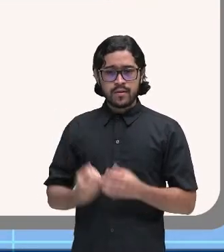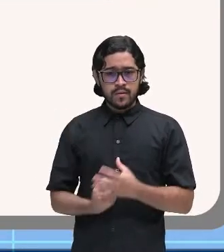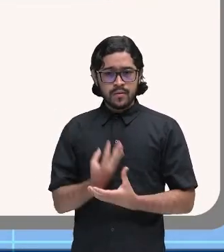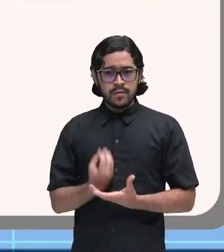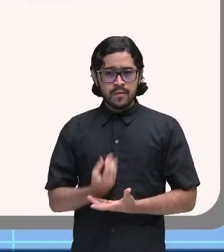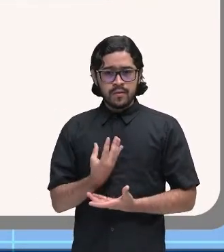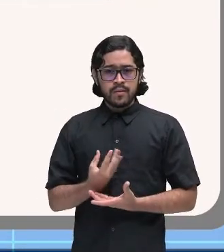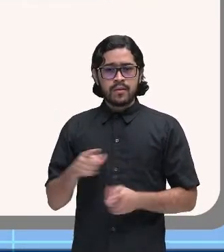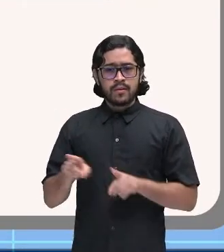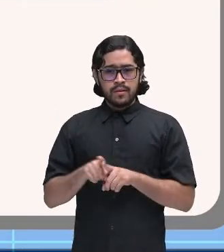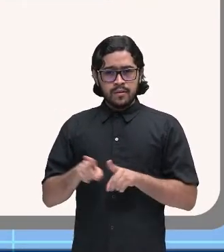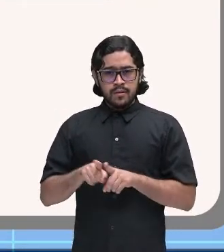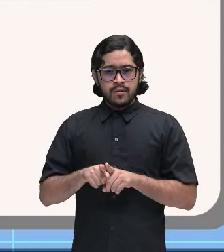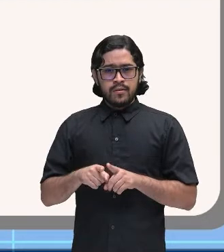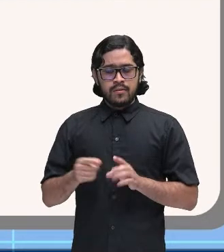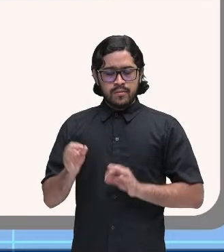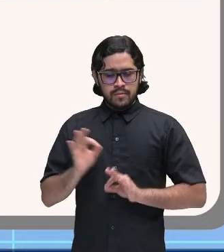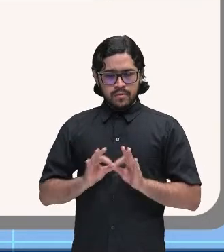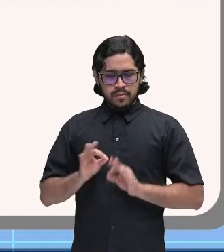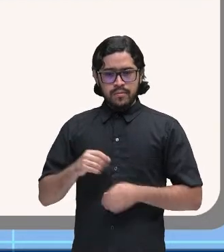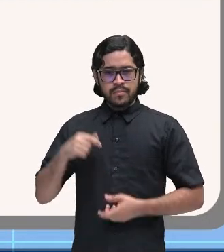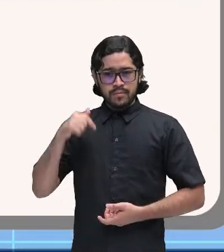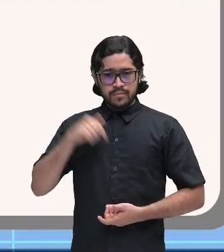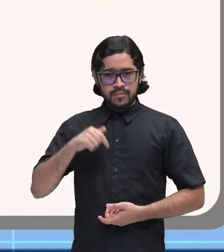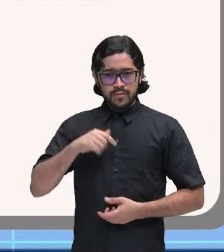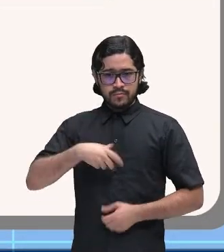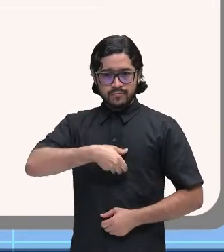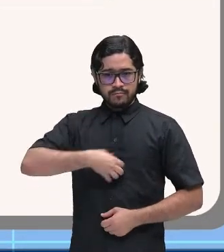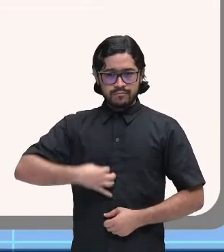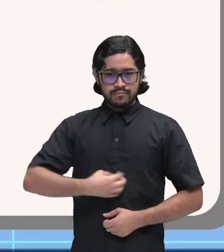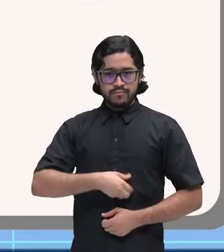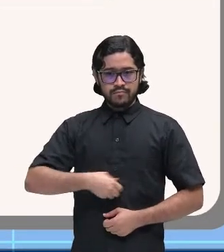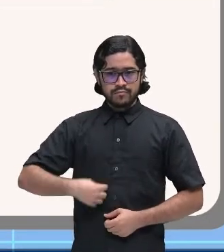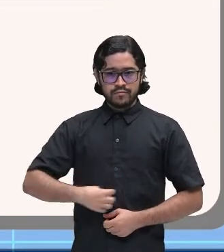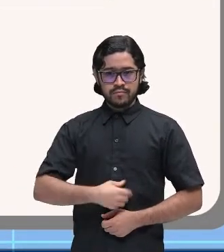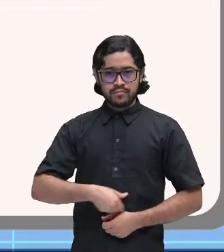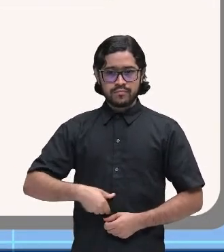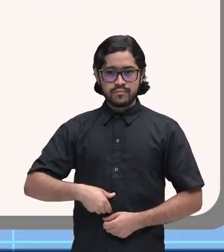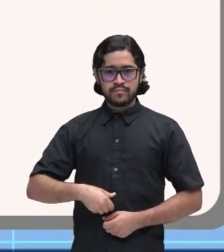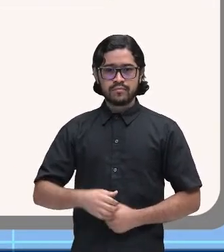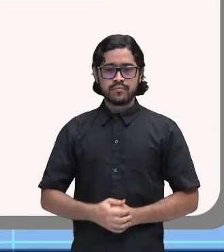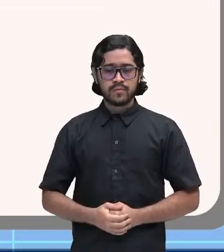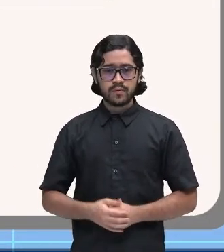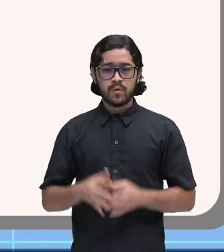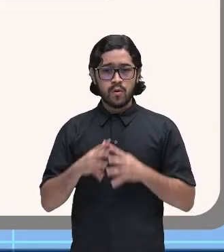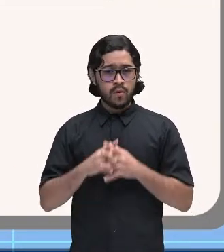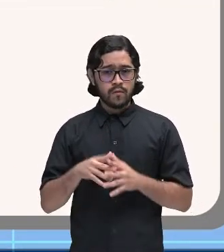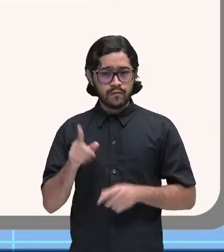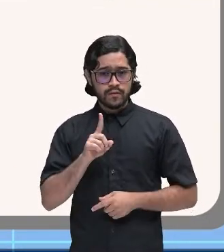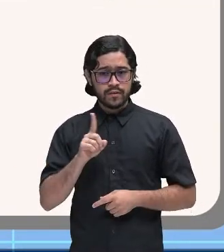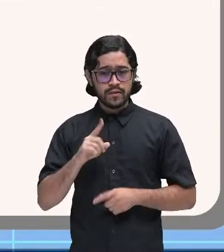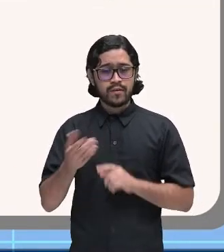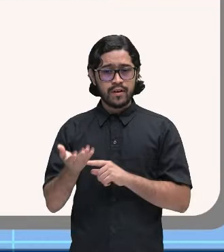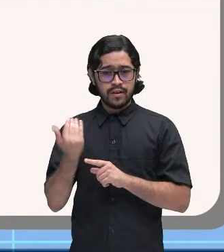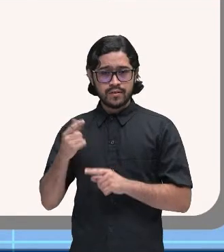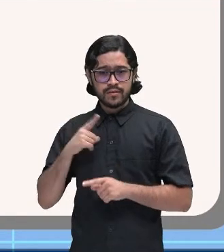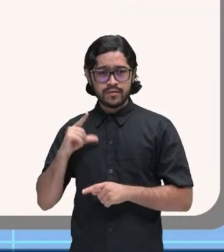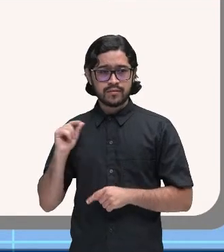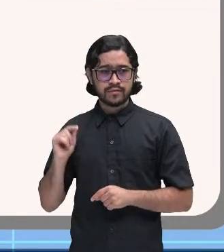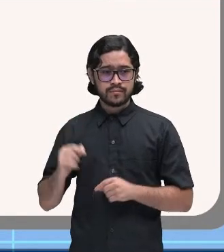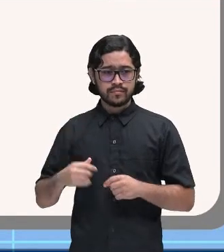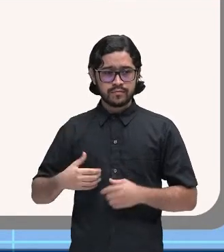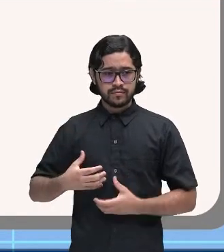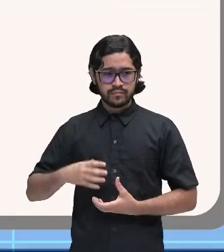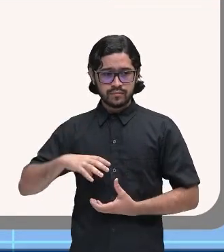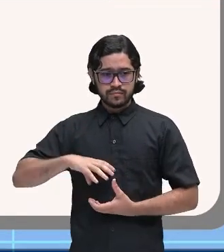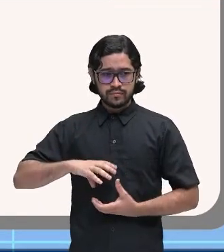produzidas pelo intestino, tá? Não confundam com aquelas que nós vimos pelo pâncreas, ok?